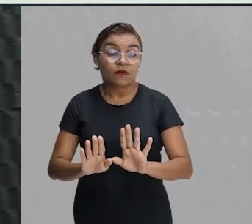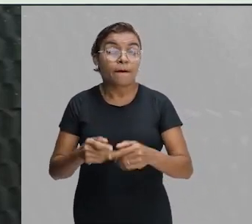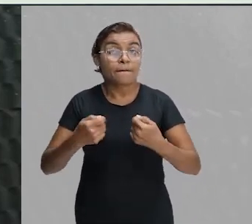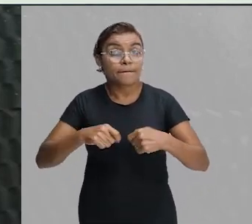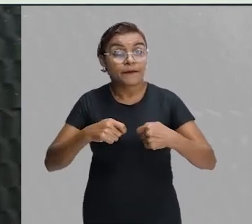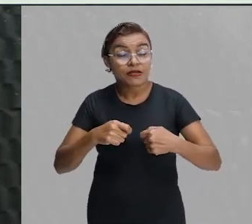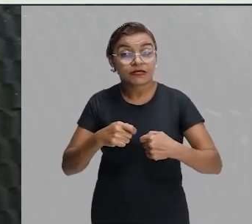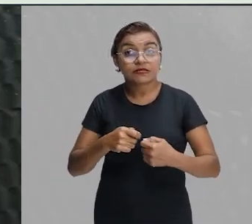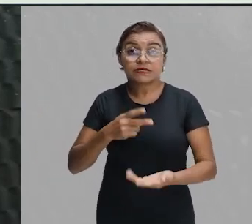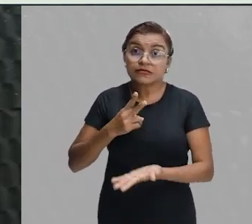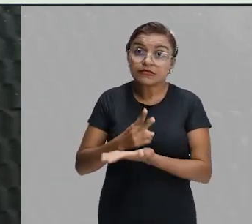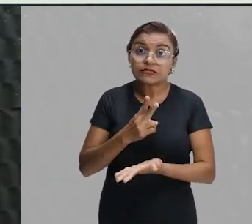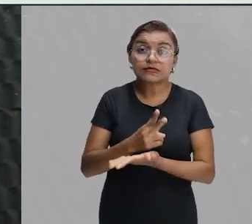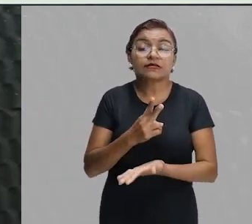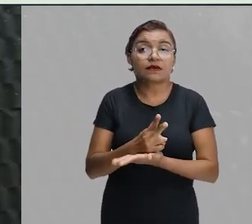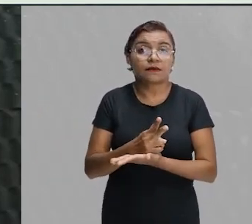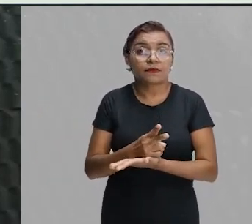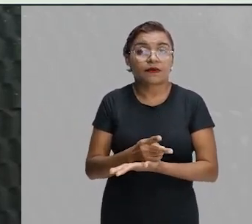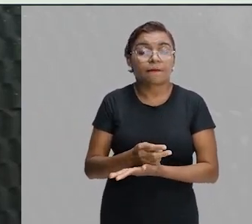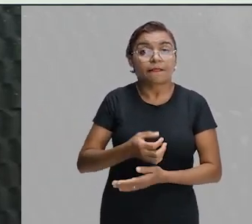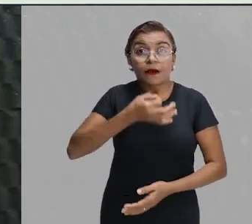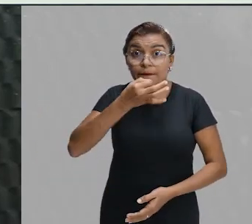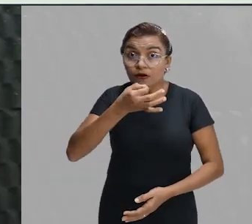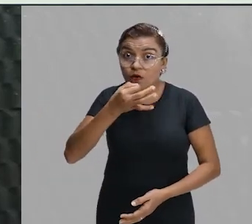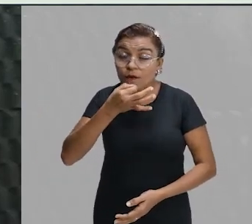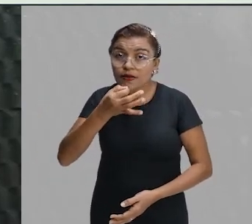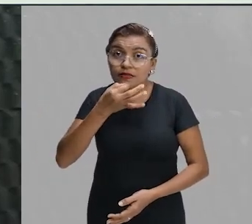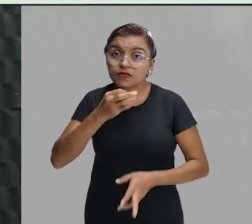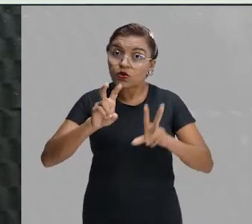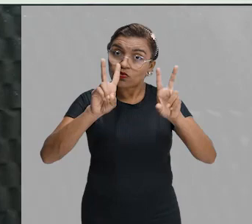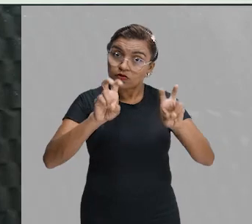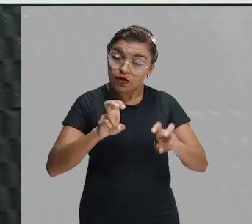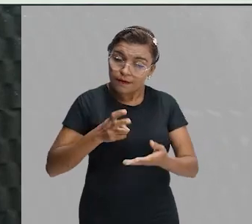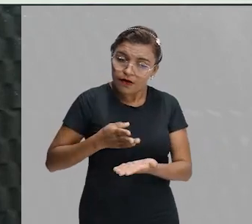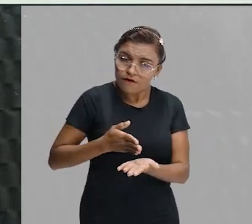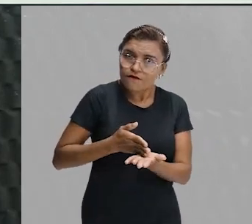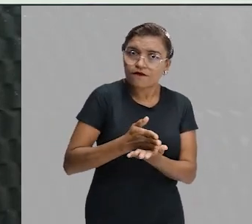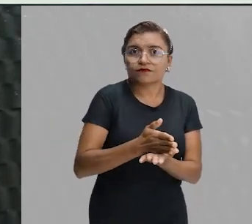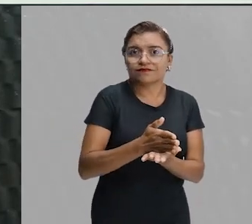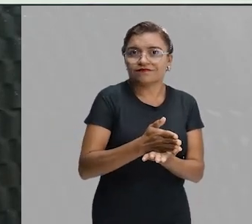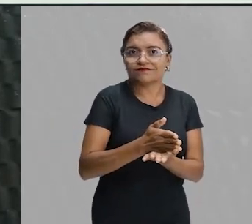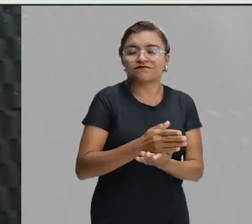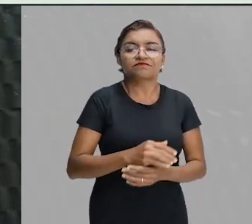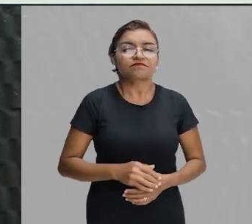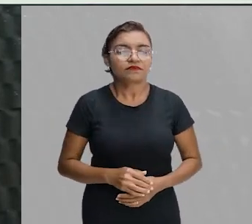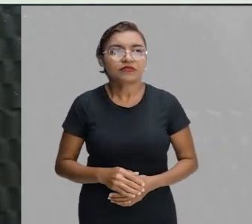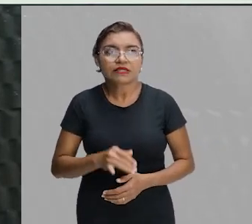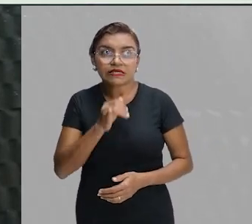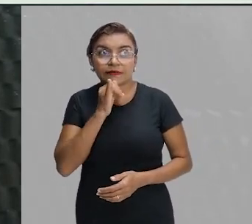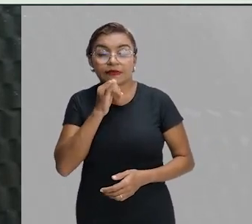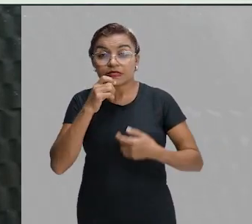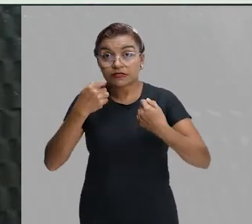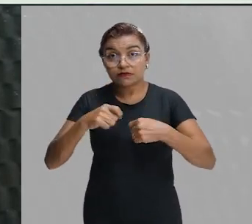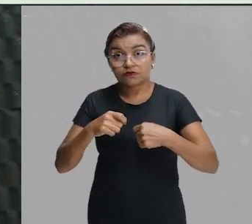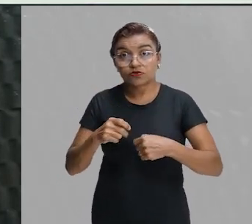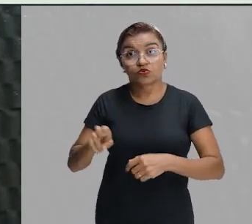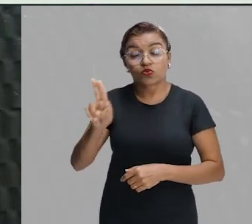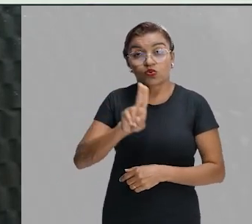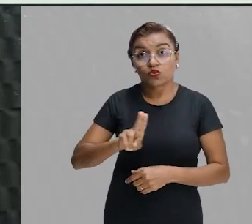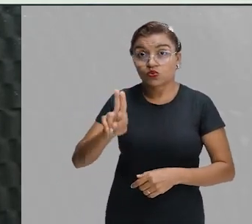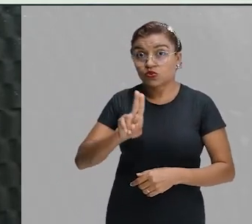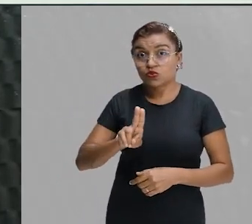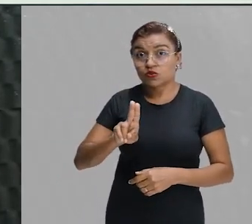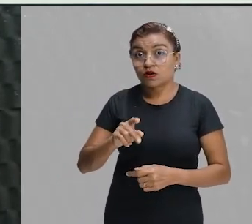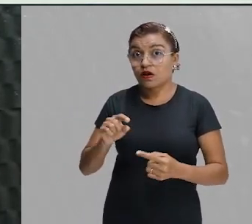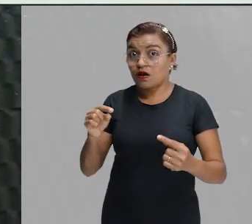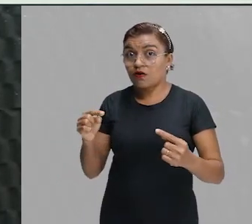vão desconstruí-los, porque eu estou construindo minha argumentação em cima deles. Assim eu vou me contradizer. Certo? Eu tenho de usar o princípio da não contradição